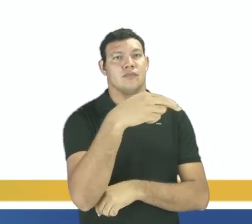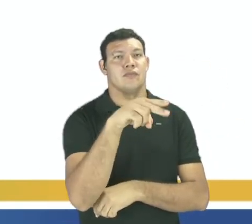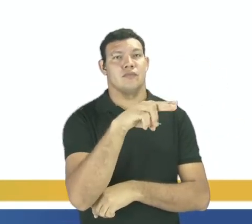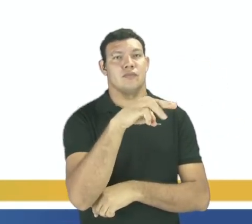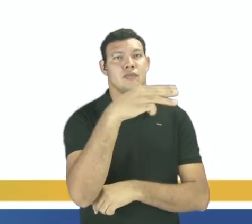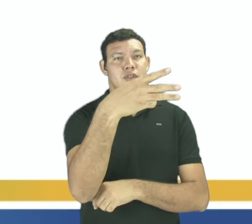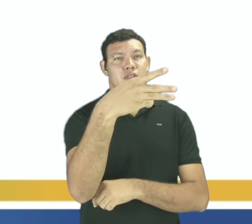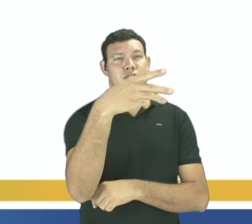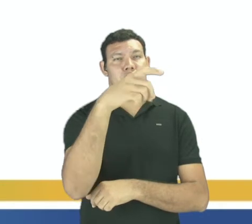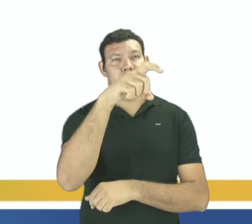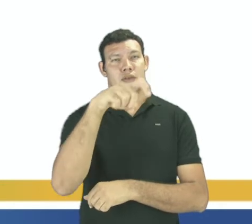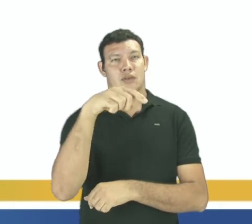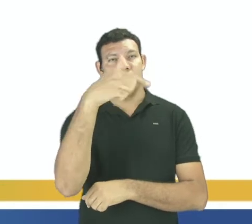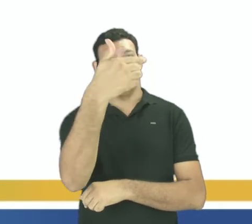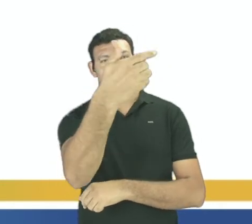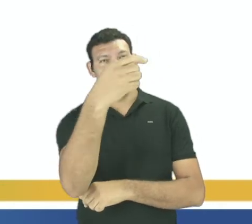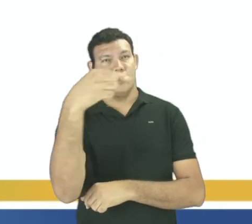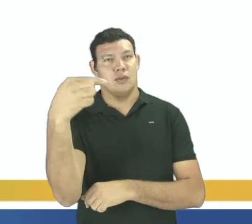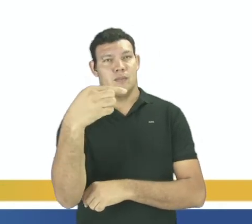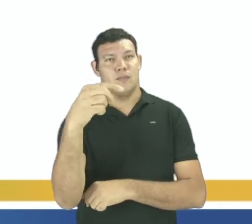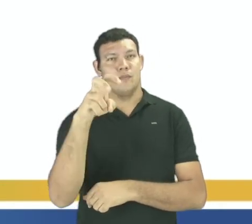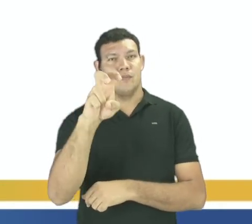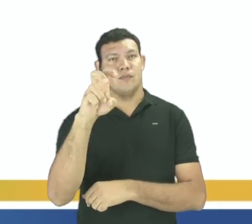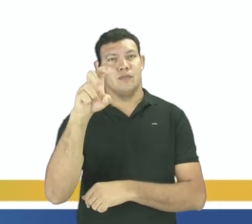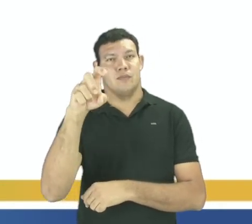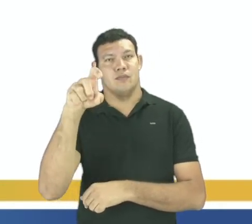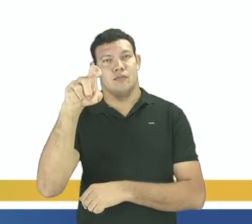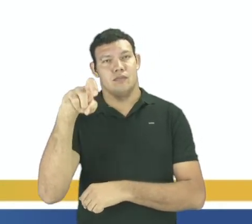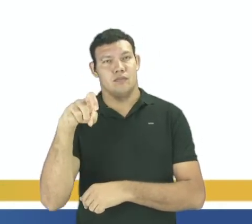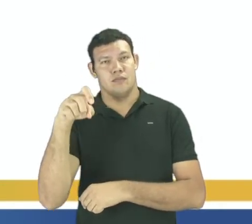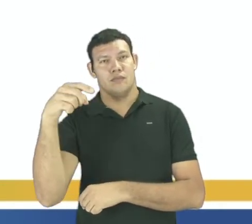Observe como é que você vai proceder, tá?